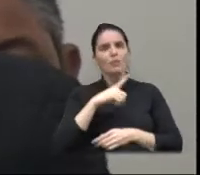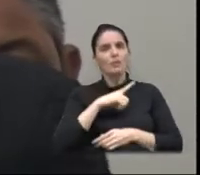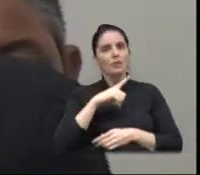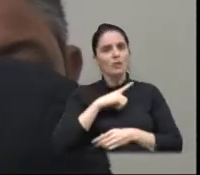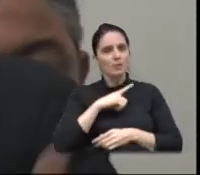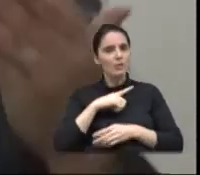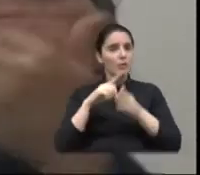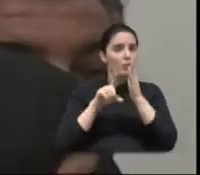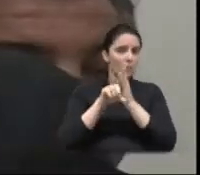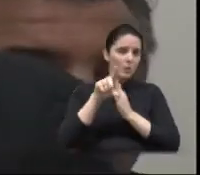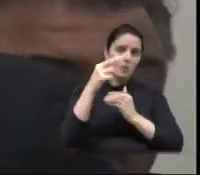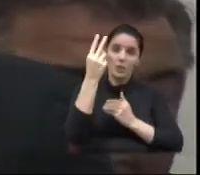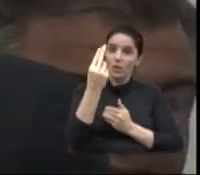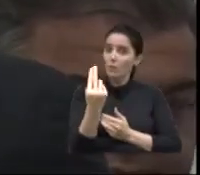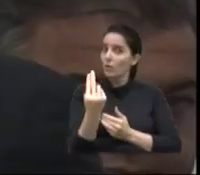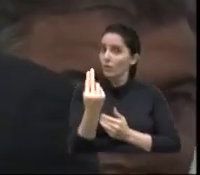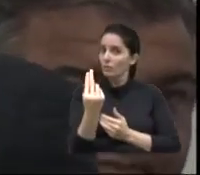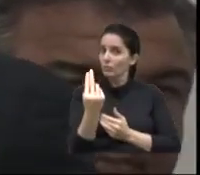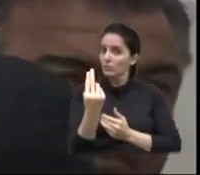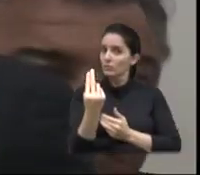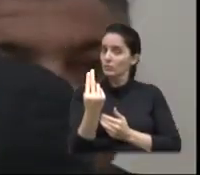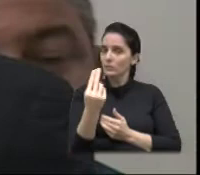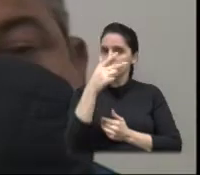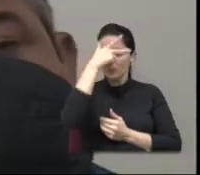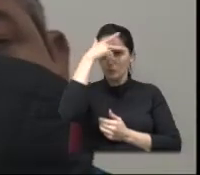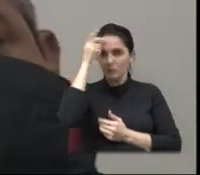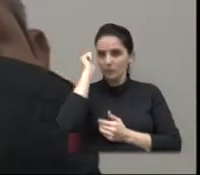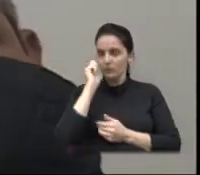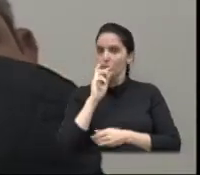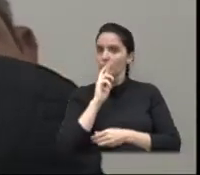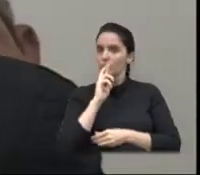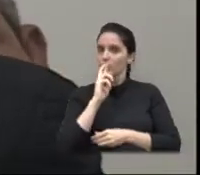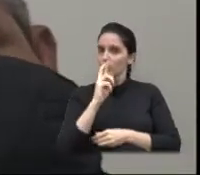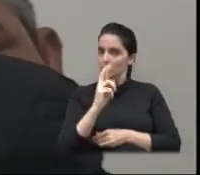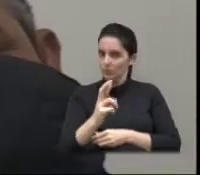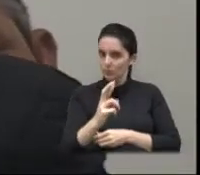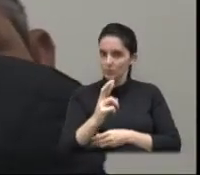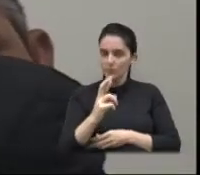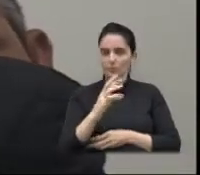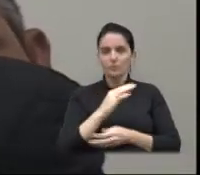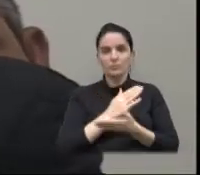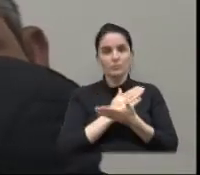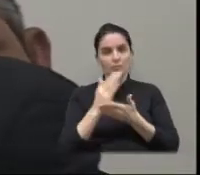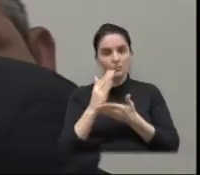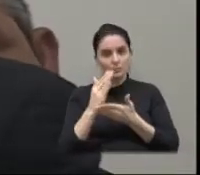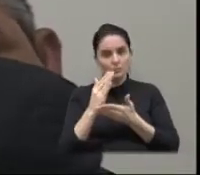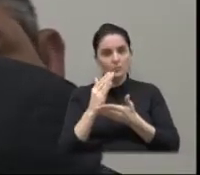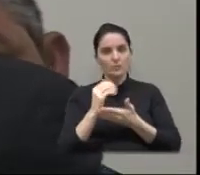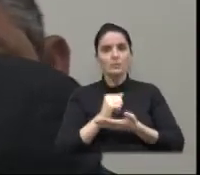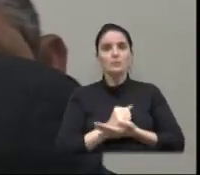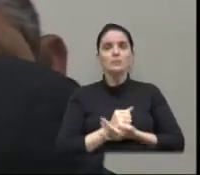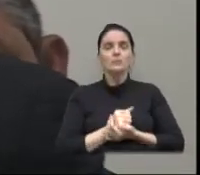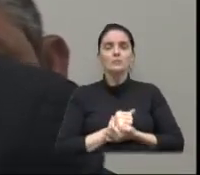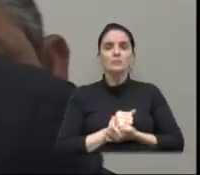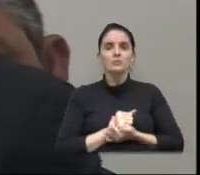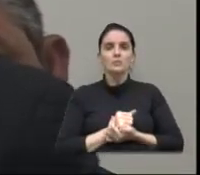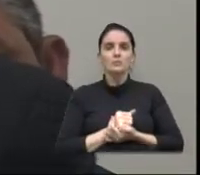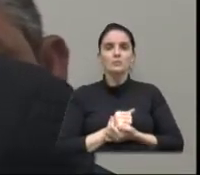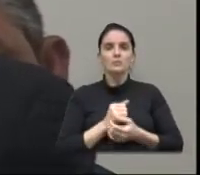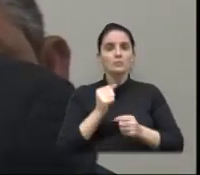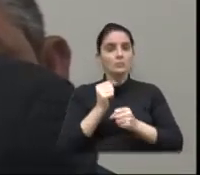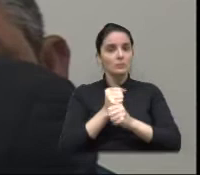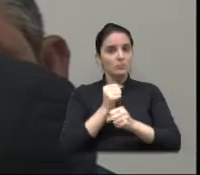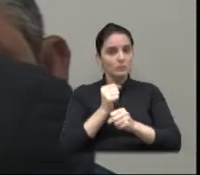lá no meu gabinete, feito no começo do ano já, quando também estive por lá, atendendo